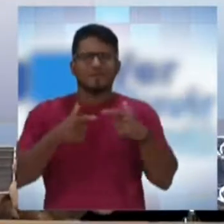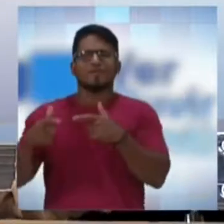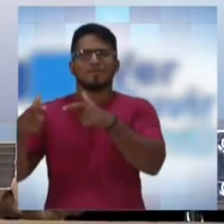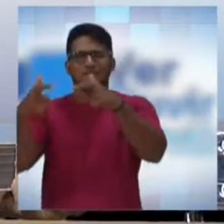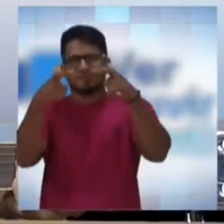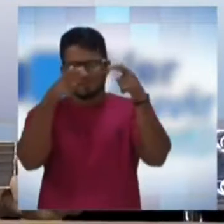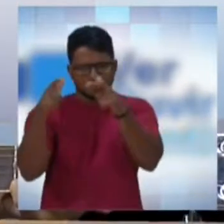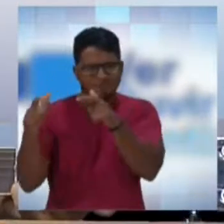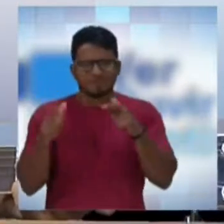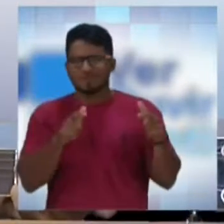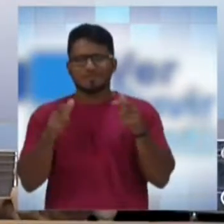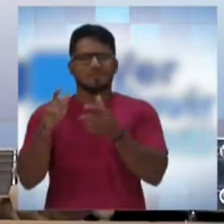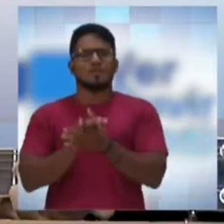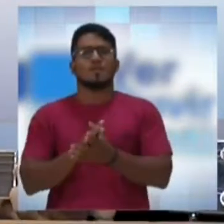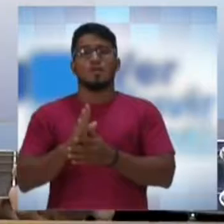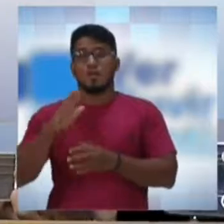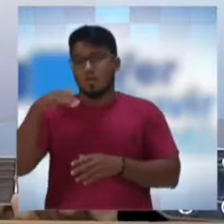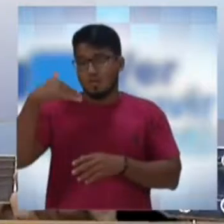cá.